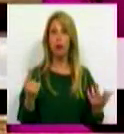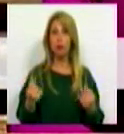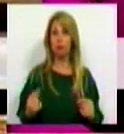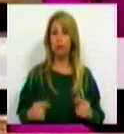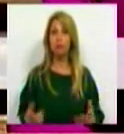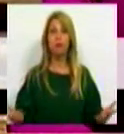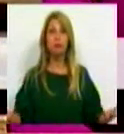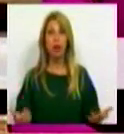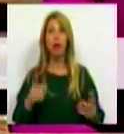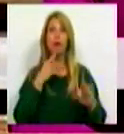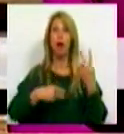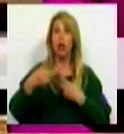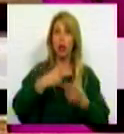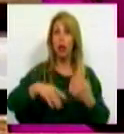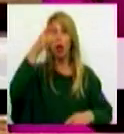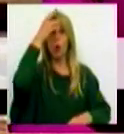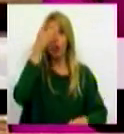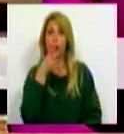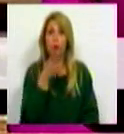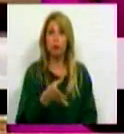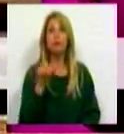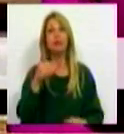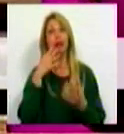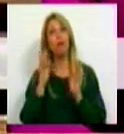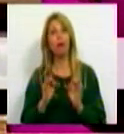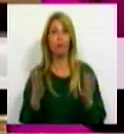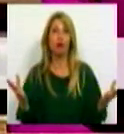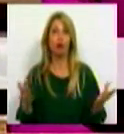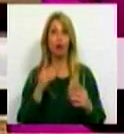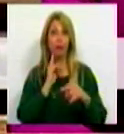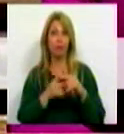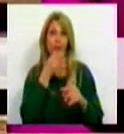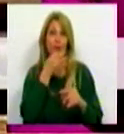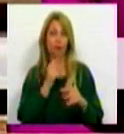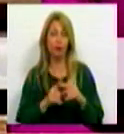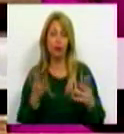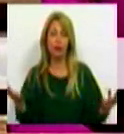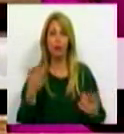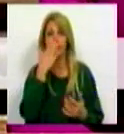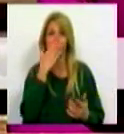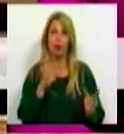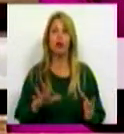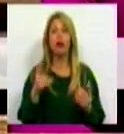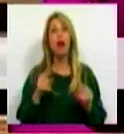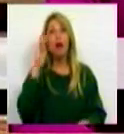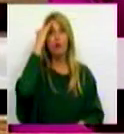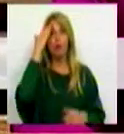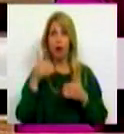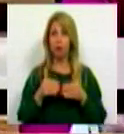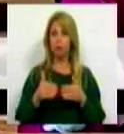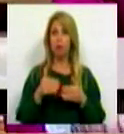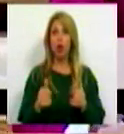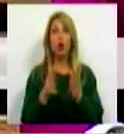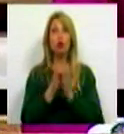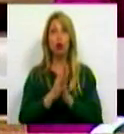para criticar, sugerir e também elogiar, se for o caso. Neste sentido, já em fevereiro, alargaremos a todas as